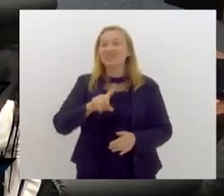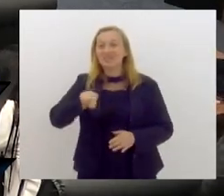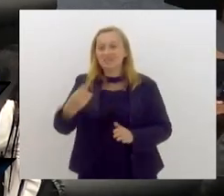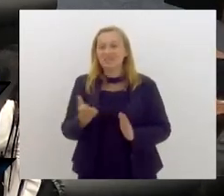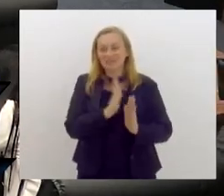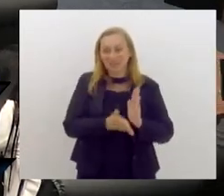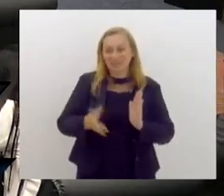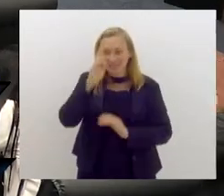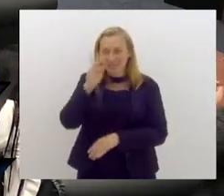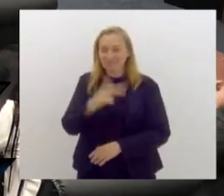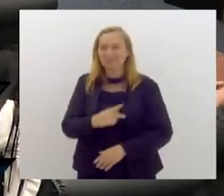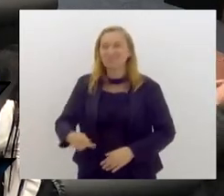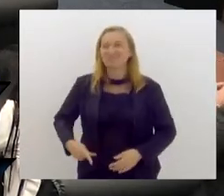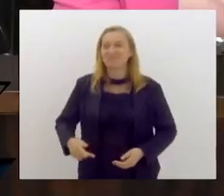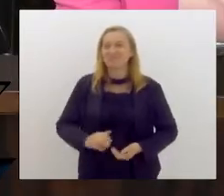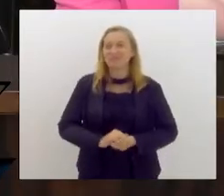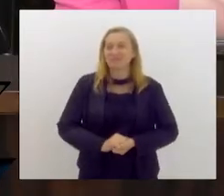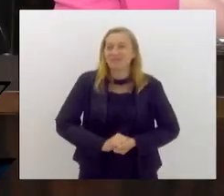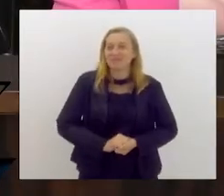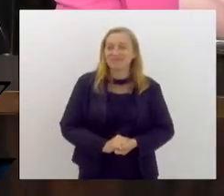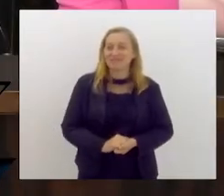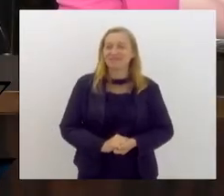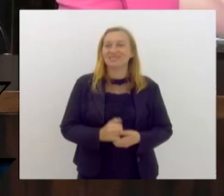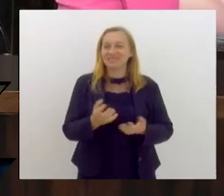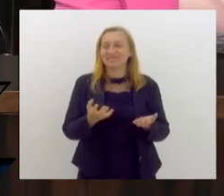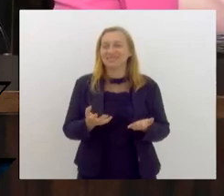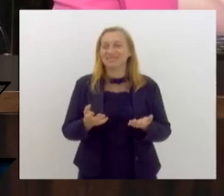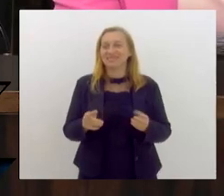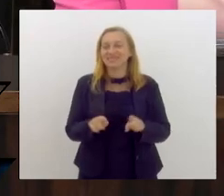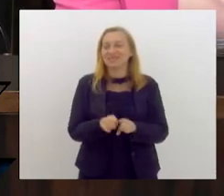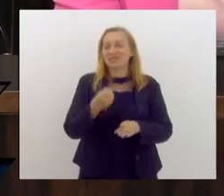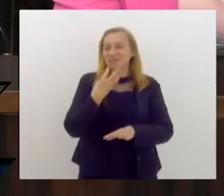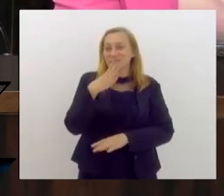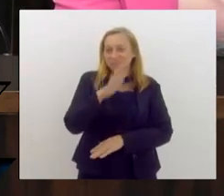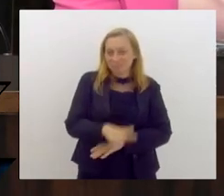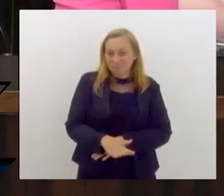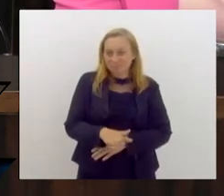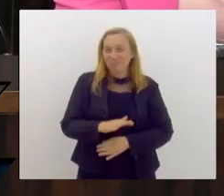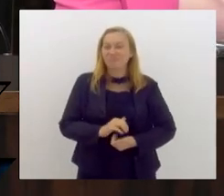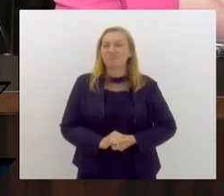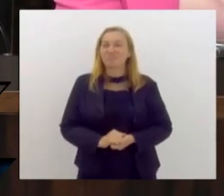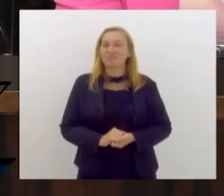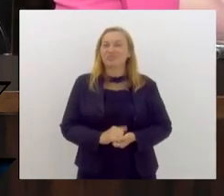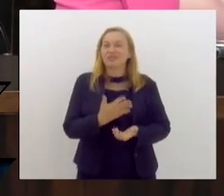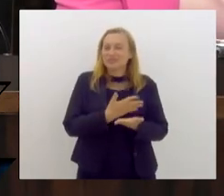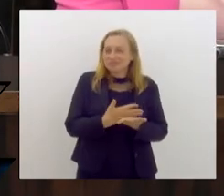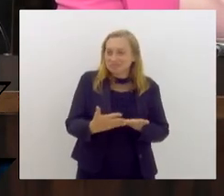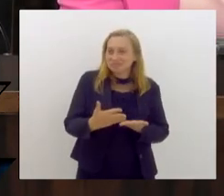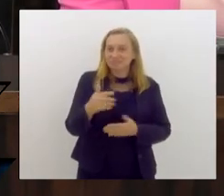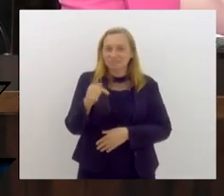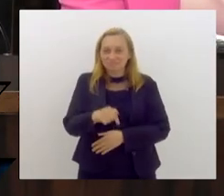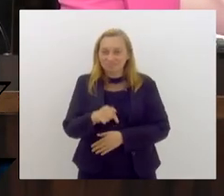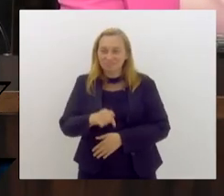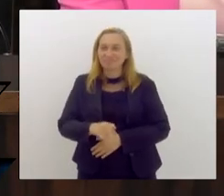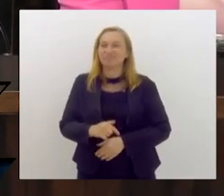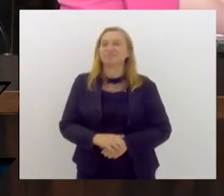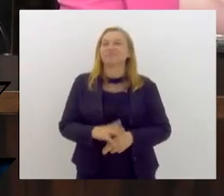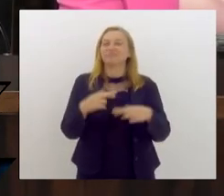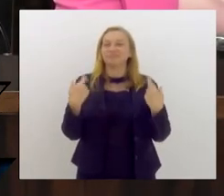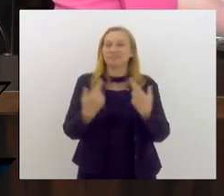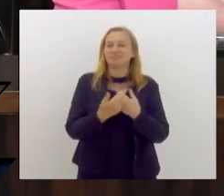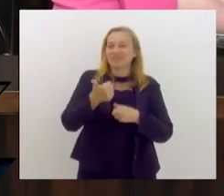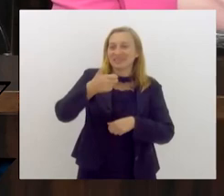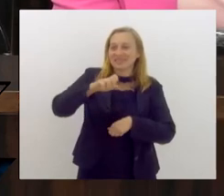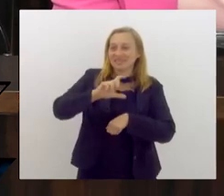presidente, depois pela ordem. Quero também aqui dar boa tarde, tá? No começo que nós abrimos aqui a sessão, às 15